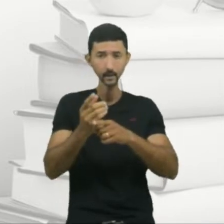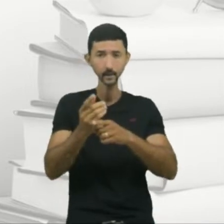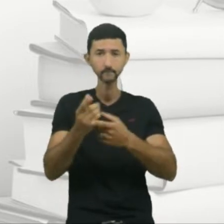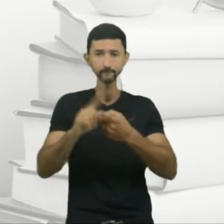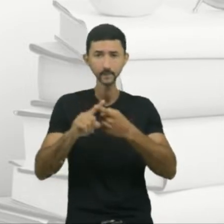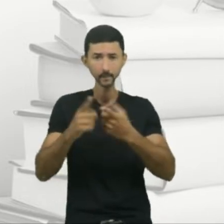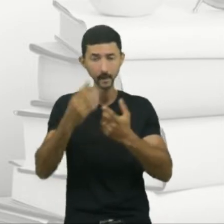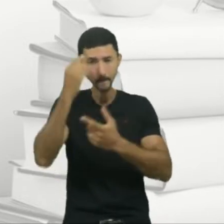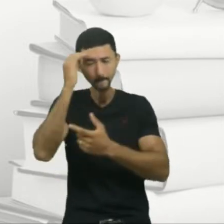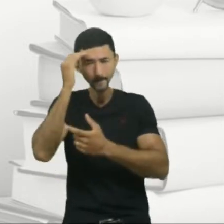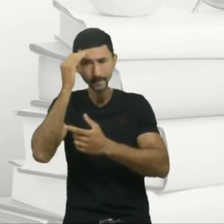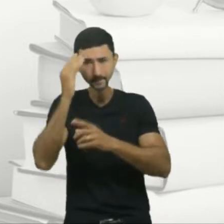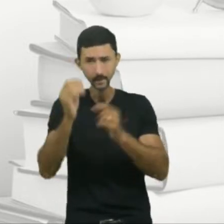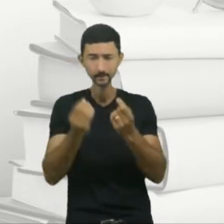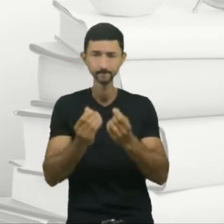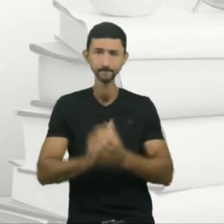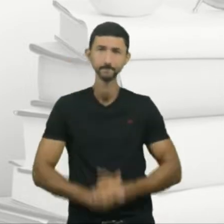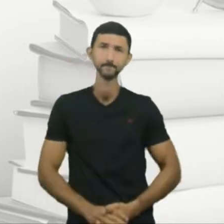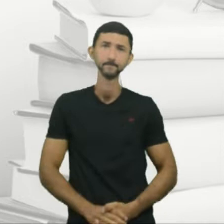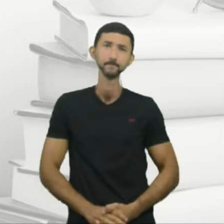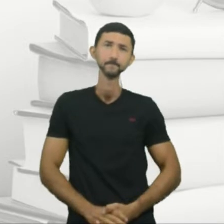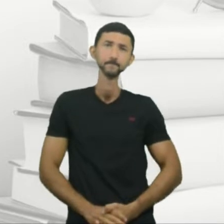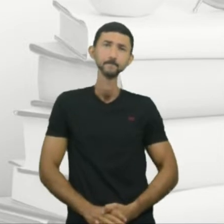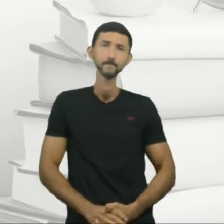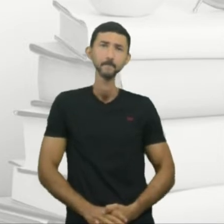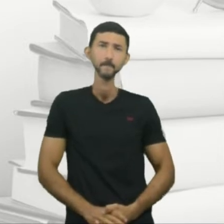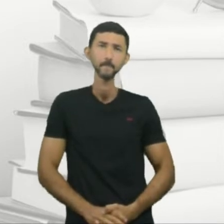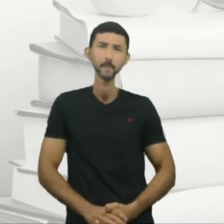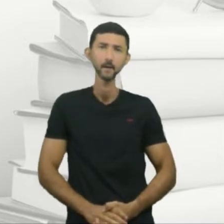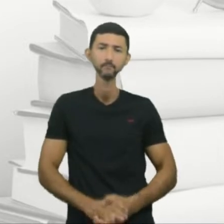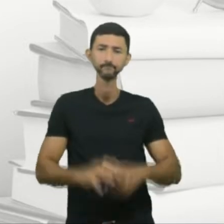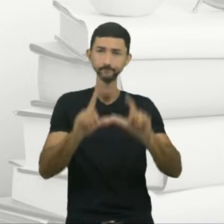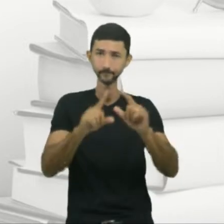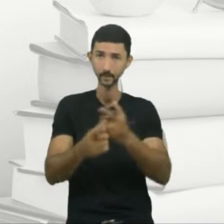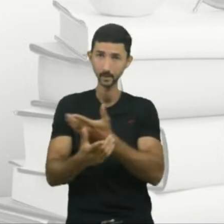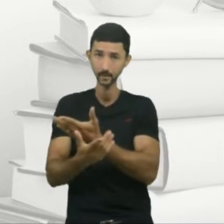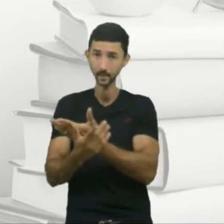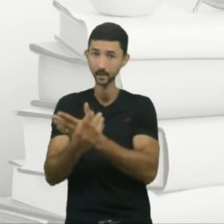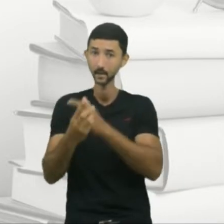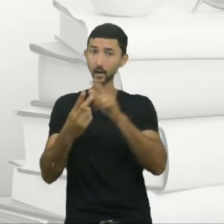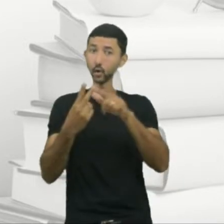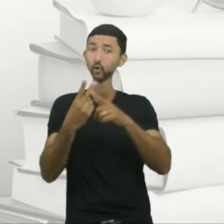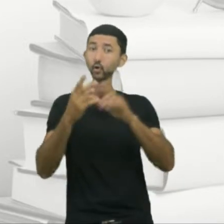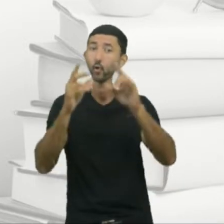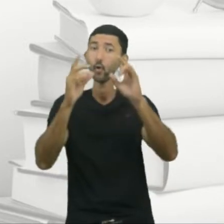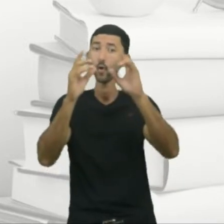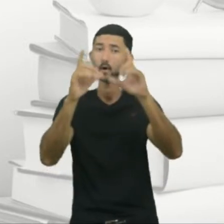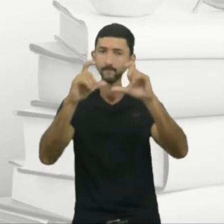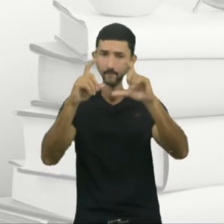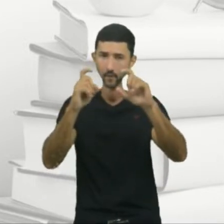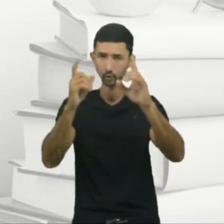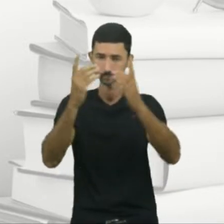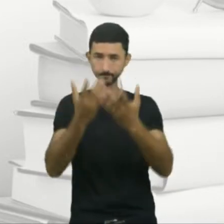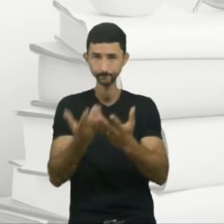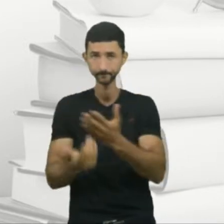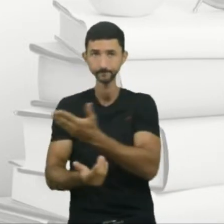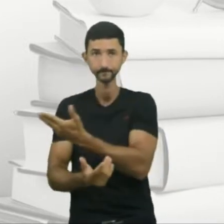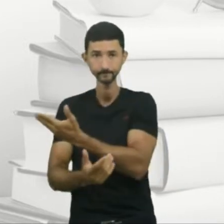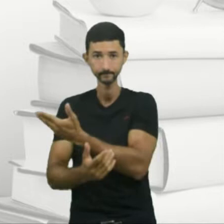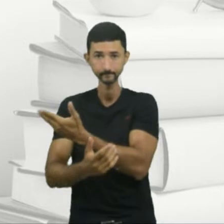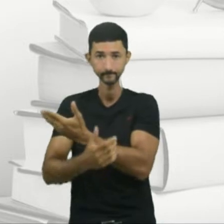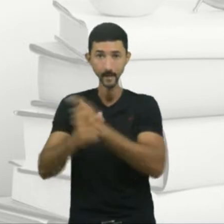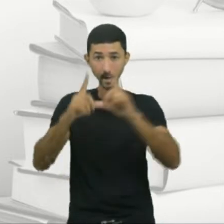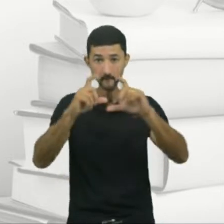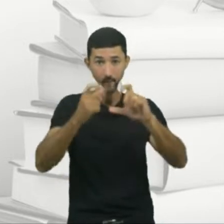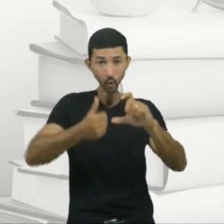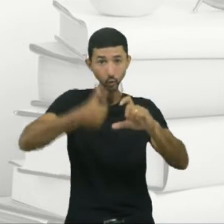refletir sobre tais situações. Então, aqui na nossa tela, eu trouxe duas imagens. A figura